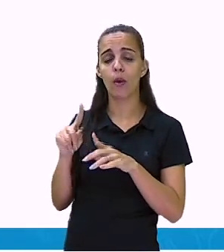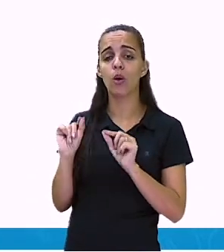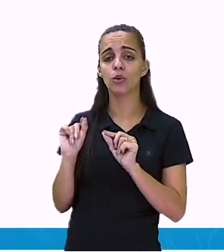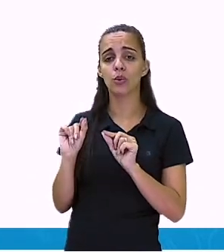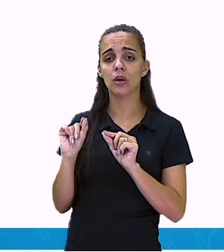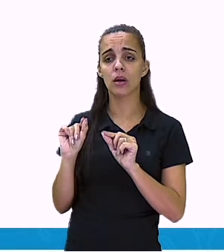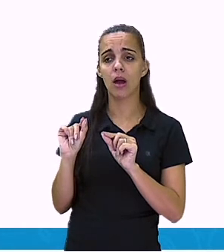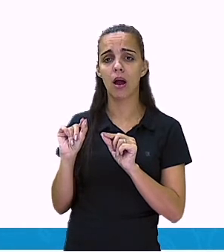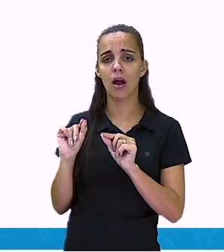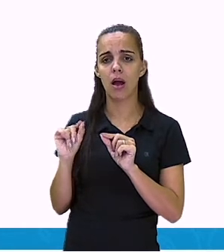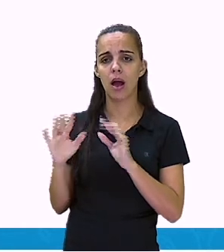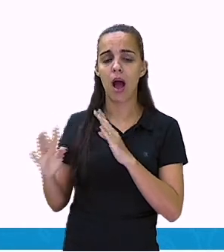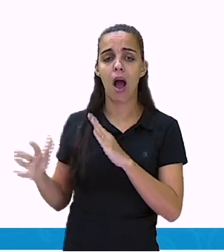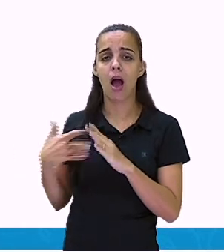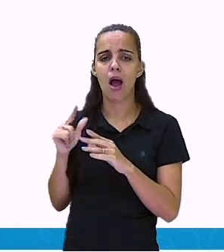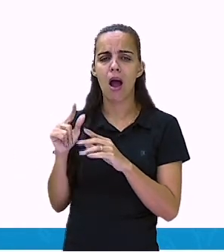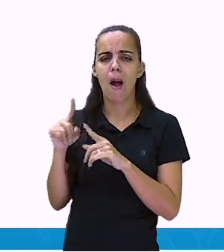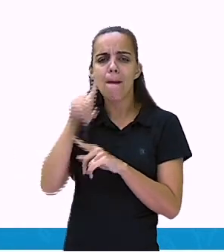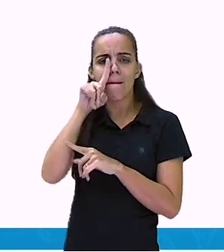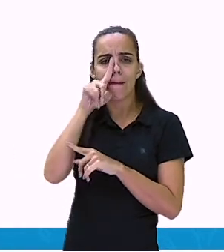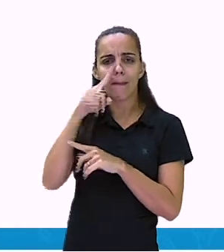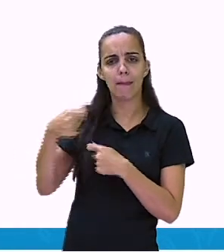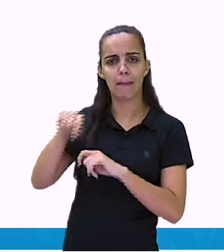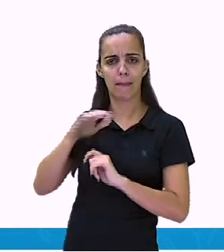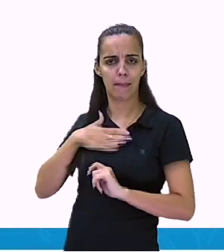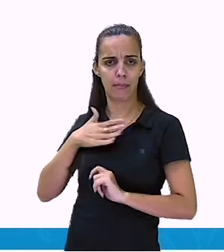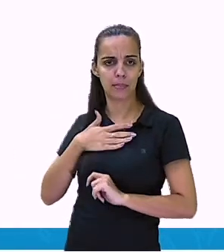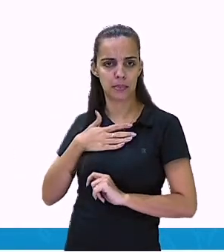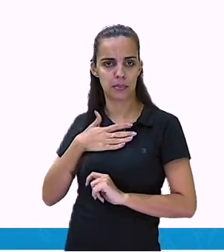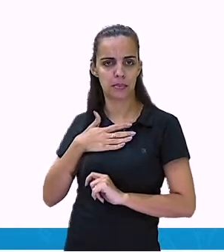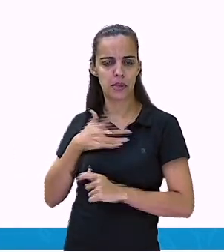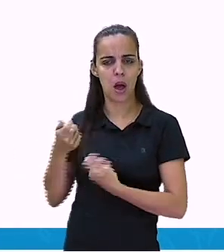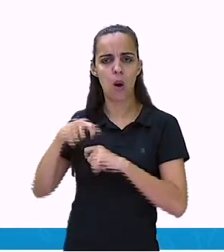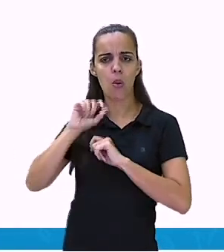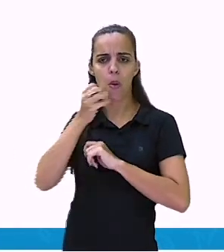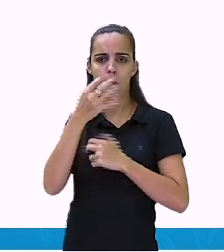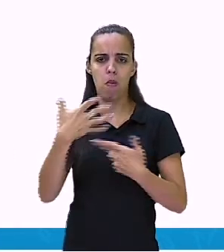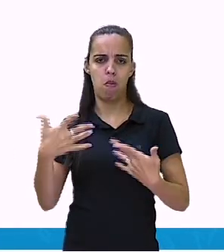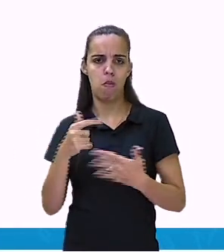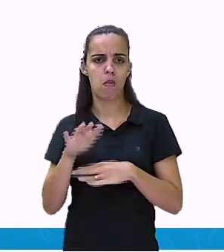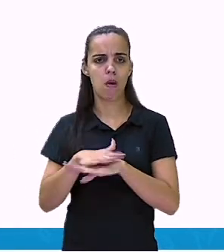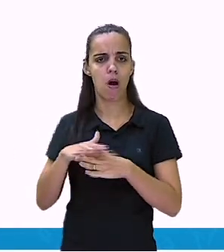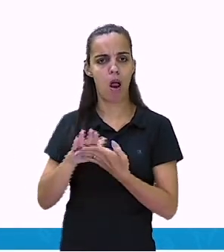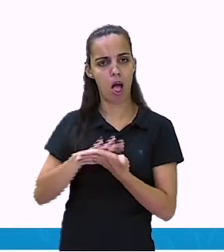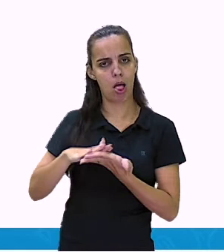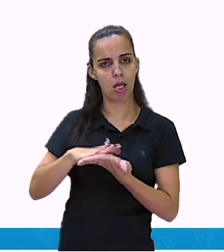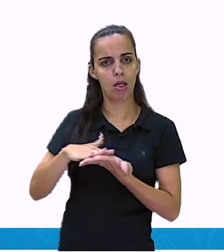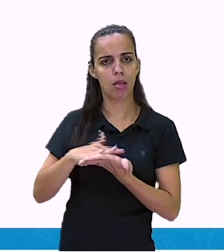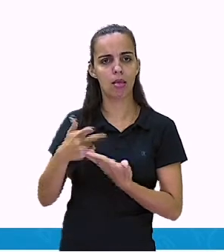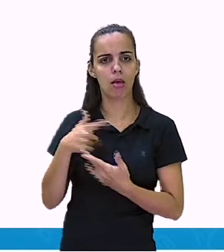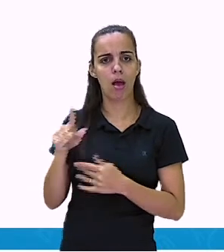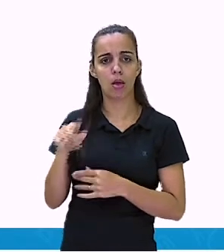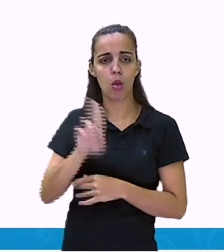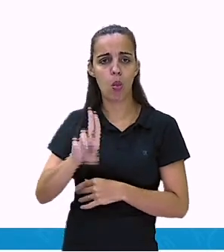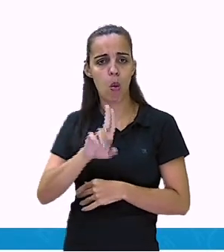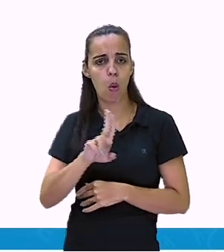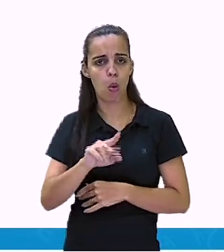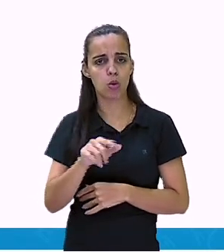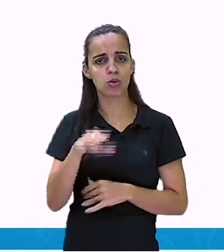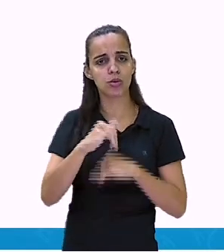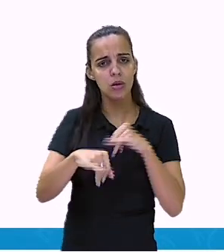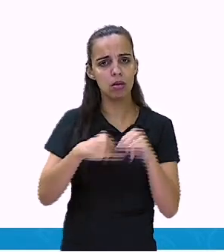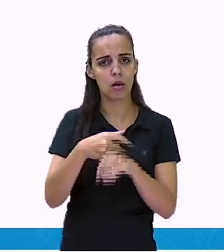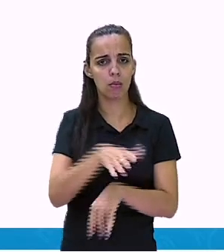prejudicial ou perigoso o uso da internet pelas crianças ou adolescentes? E quando é que a coisa começa a ficar